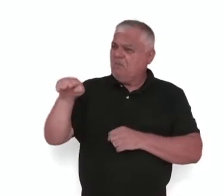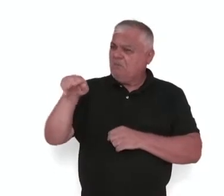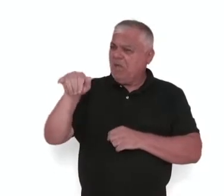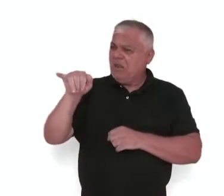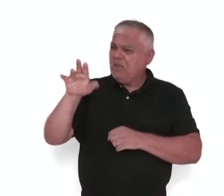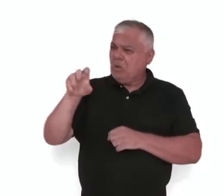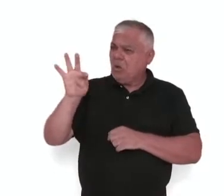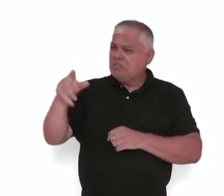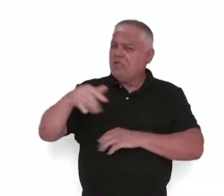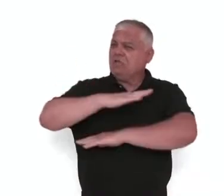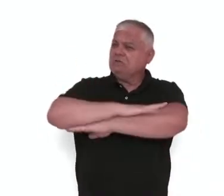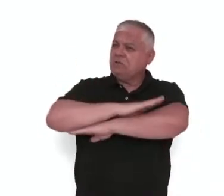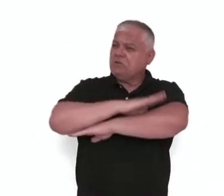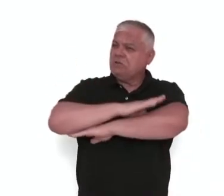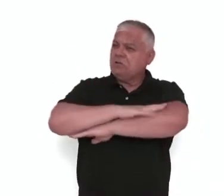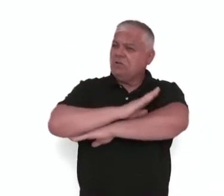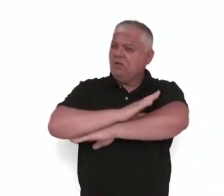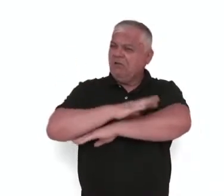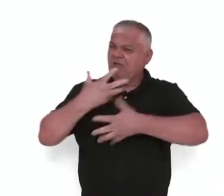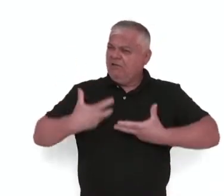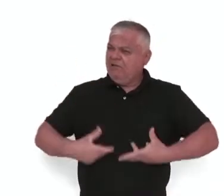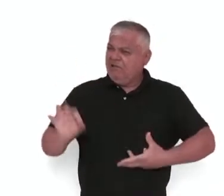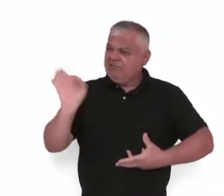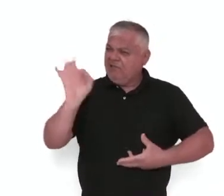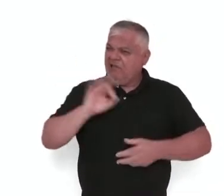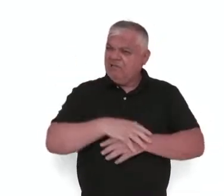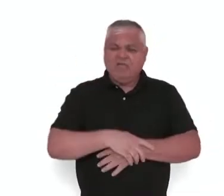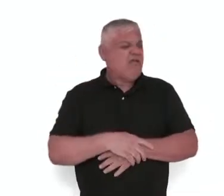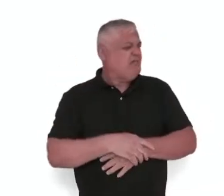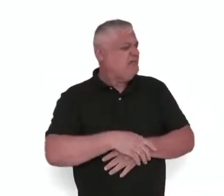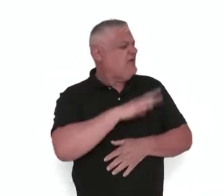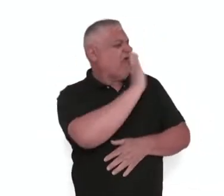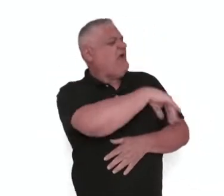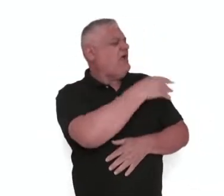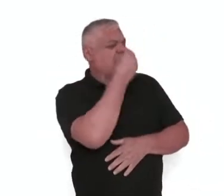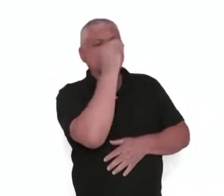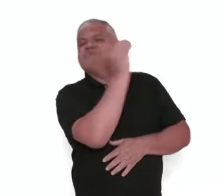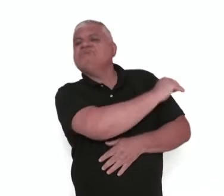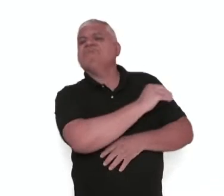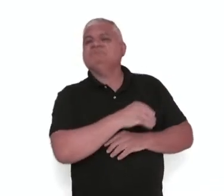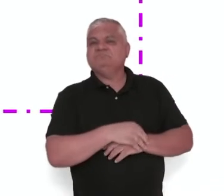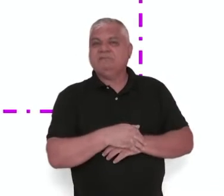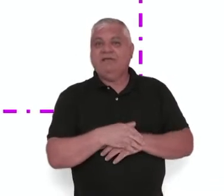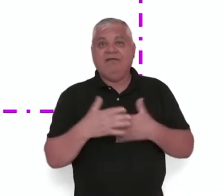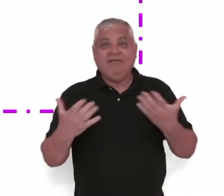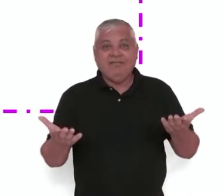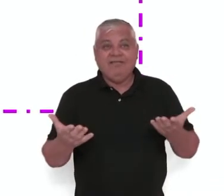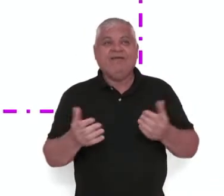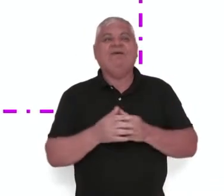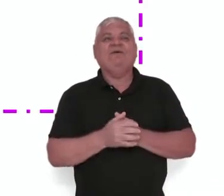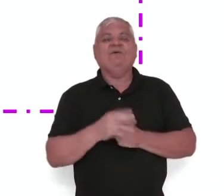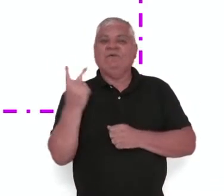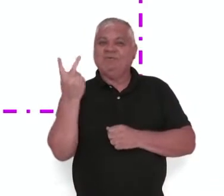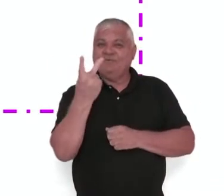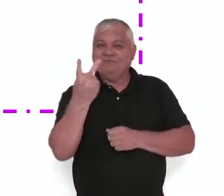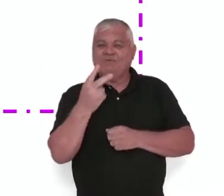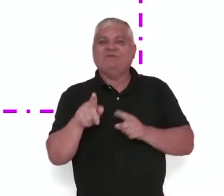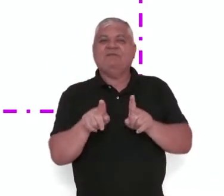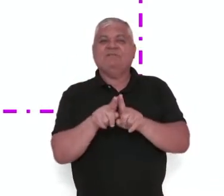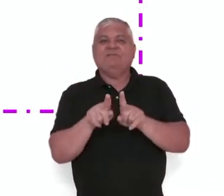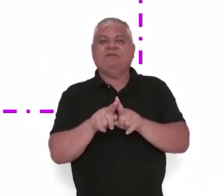nessa janela? Maricota, voltando a cabeça. Não é da tua conta. Então, do Martins Pena, Judas em Sábado de